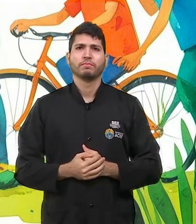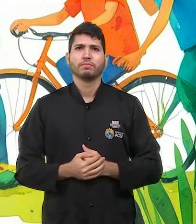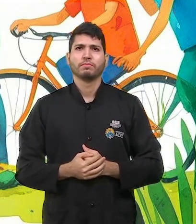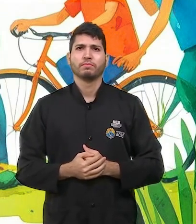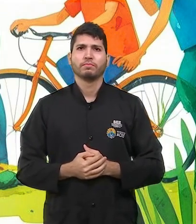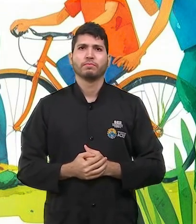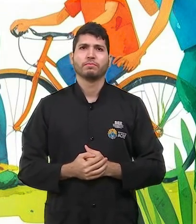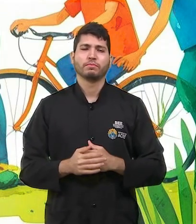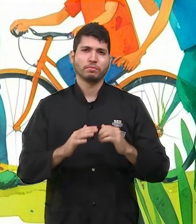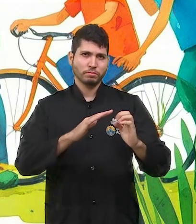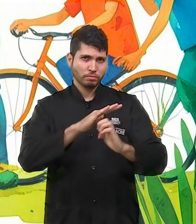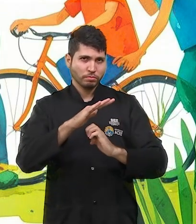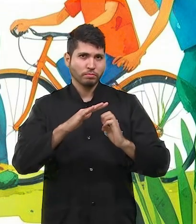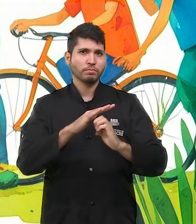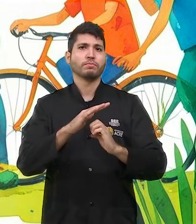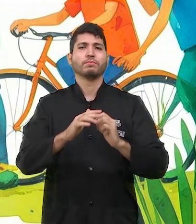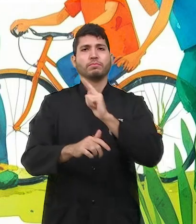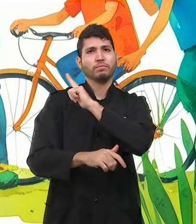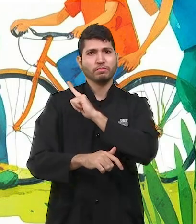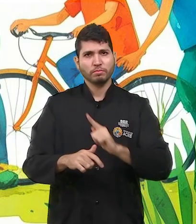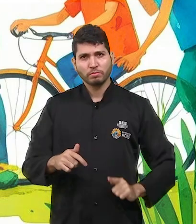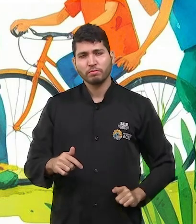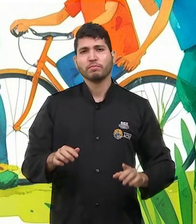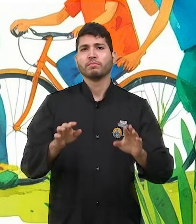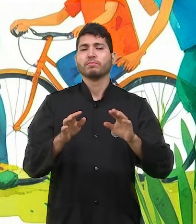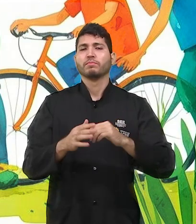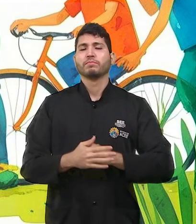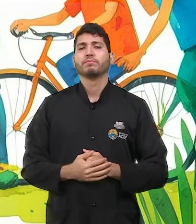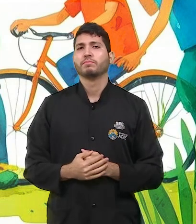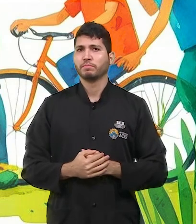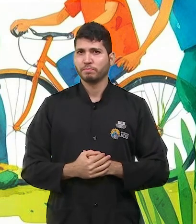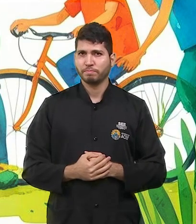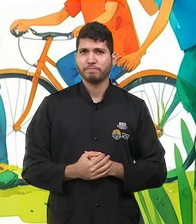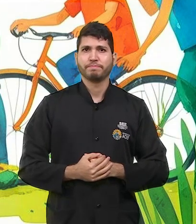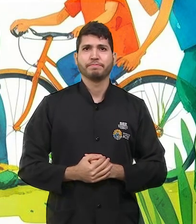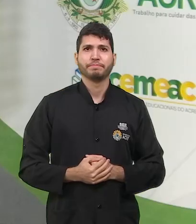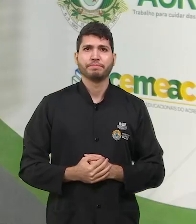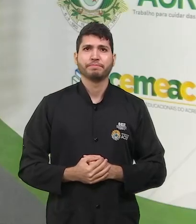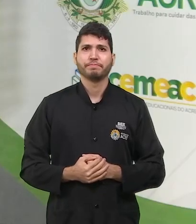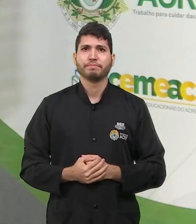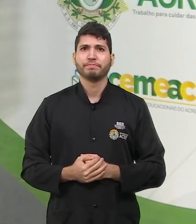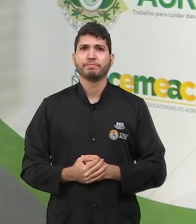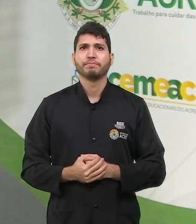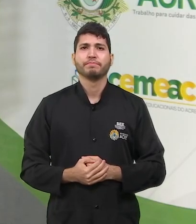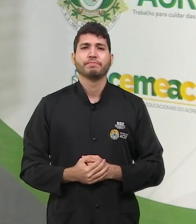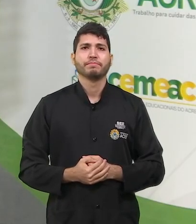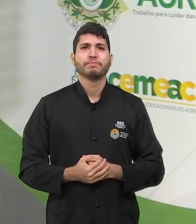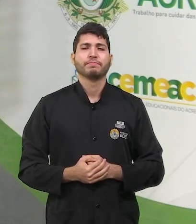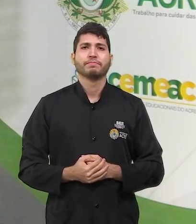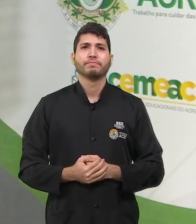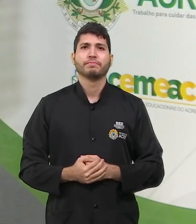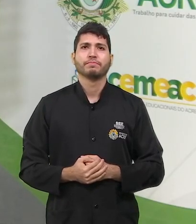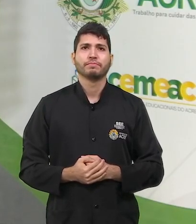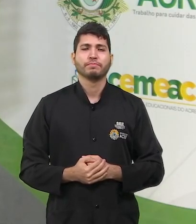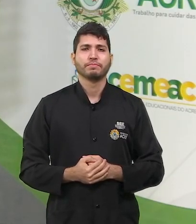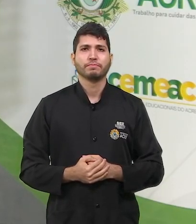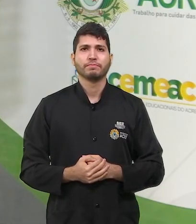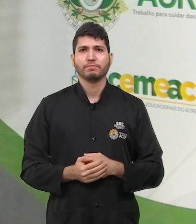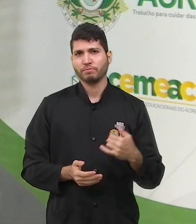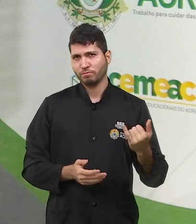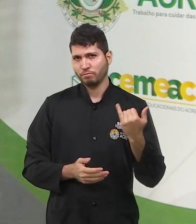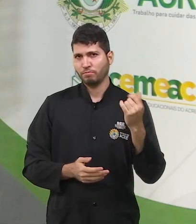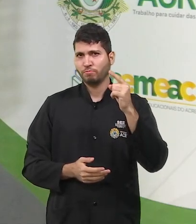das empresas e dos governos. É interessante, inclusive, chamar vocês para assistir uma aula sobre